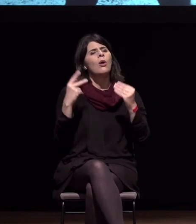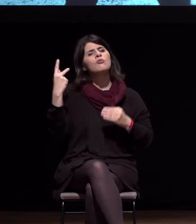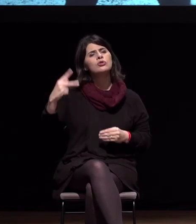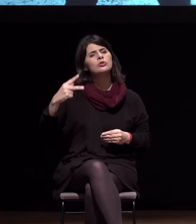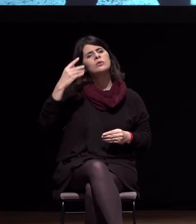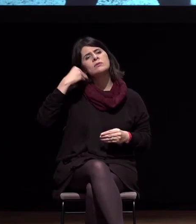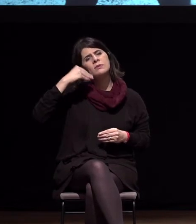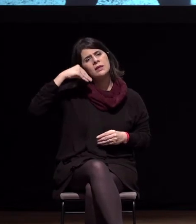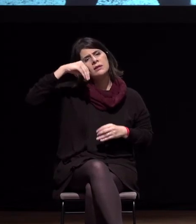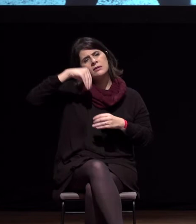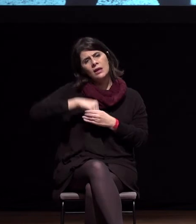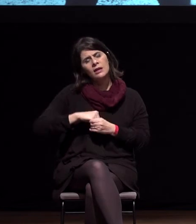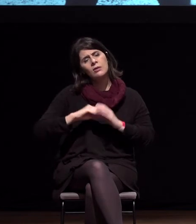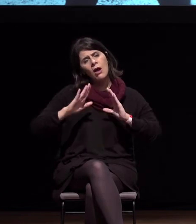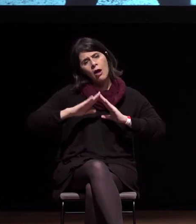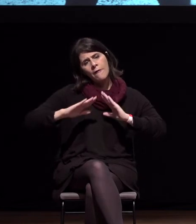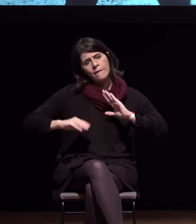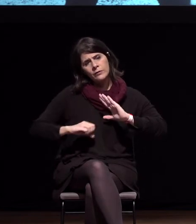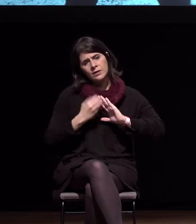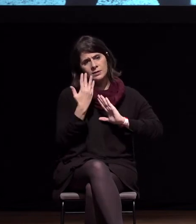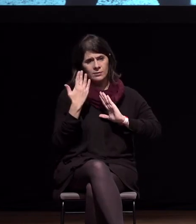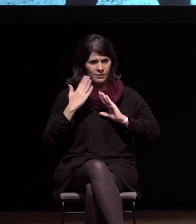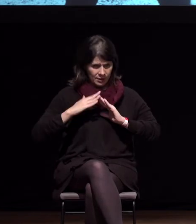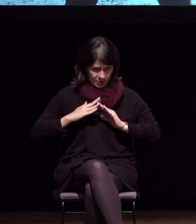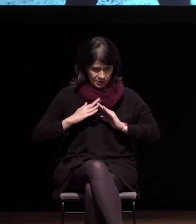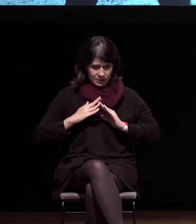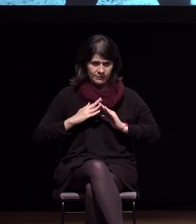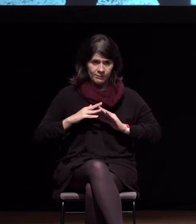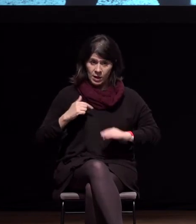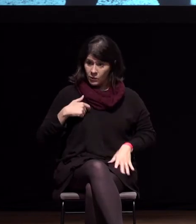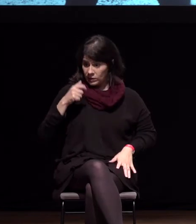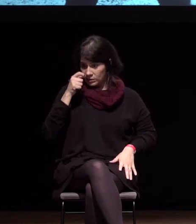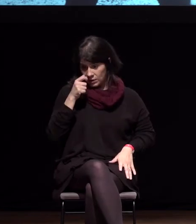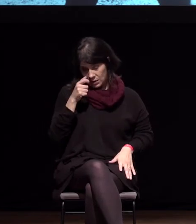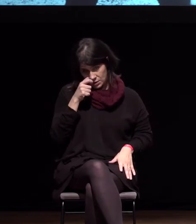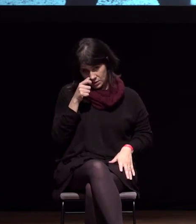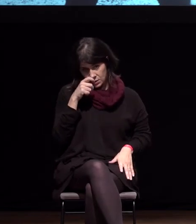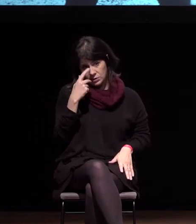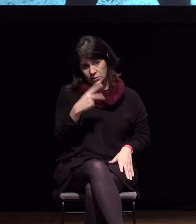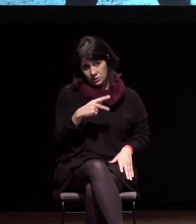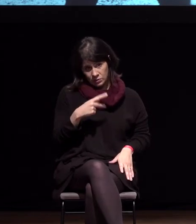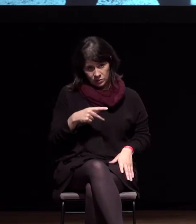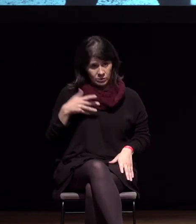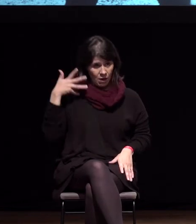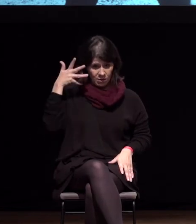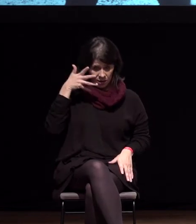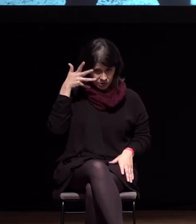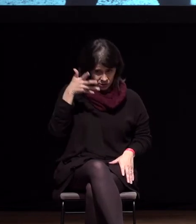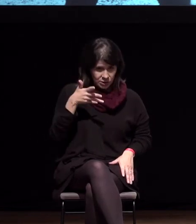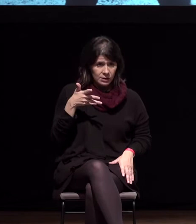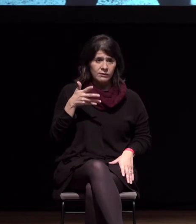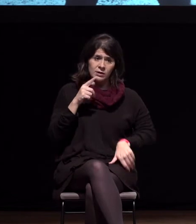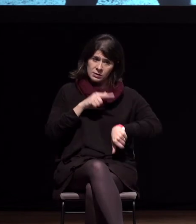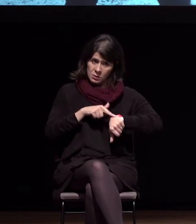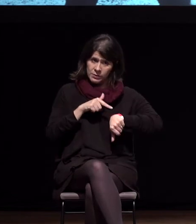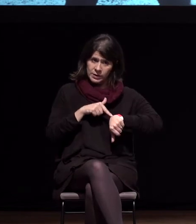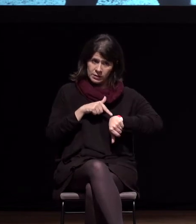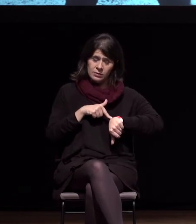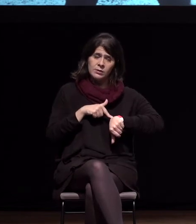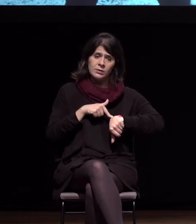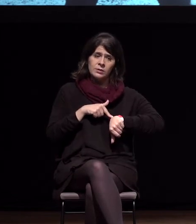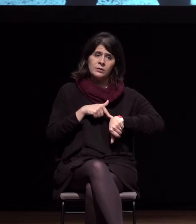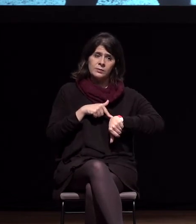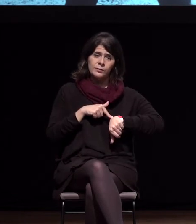Fundação Casa. Eu achei bem interessante, intensa a sua narrativa desse momento,